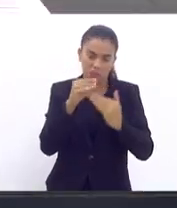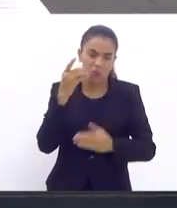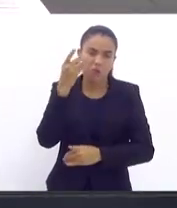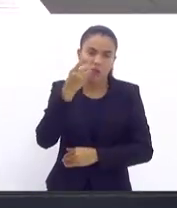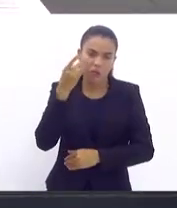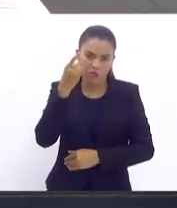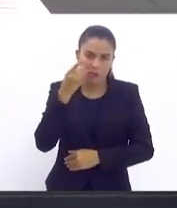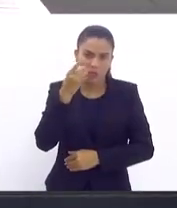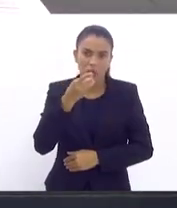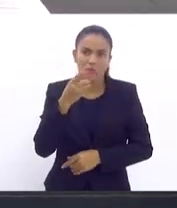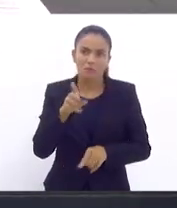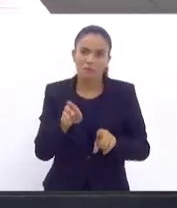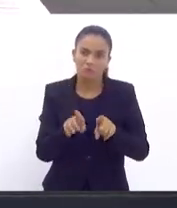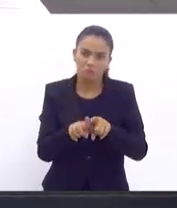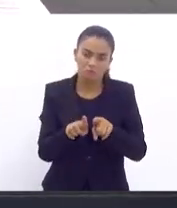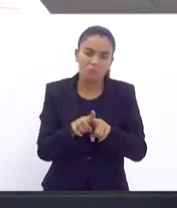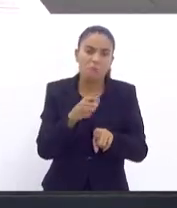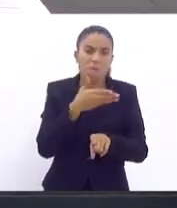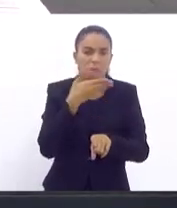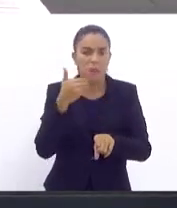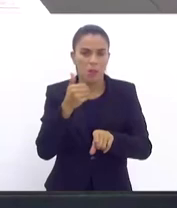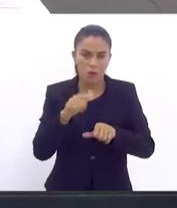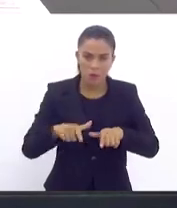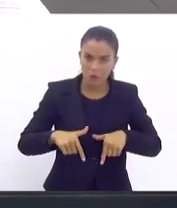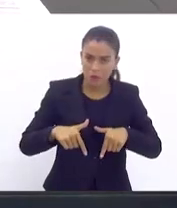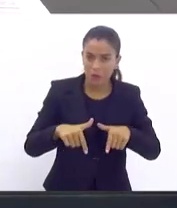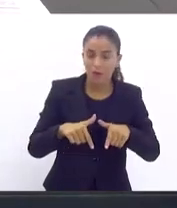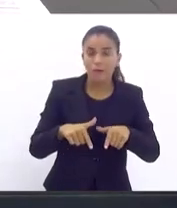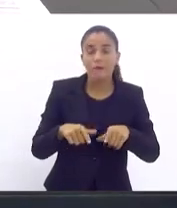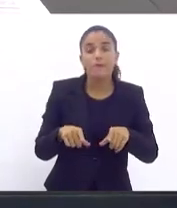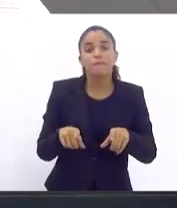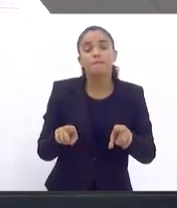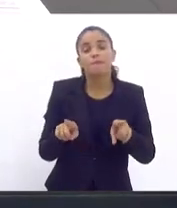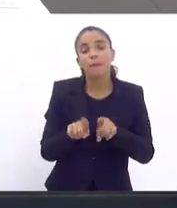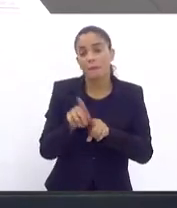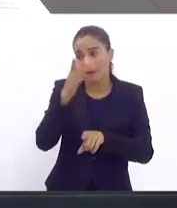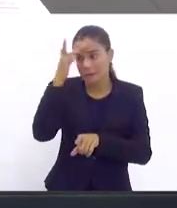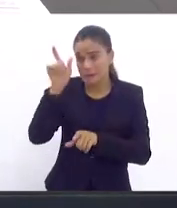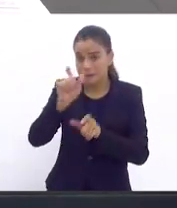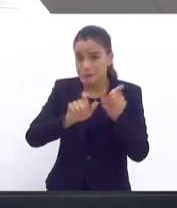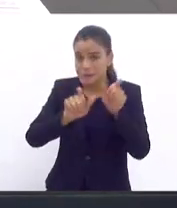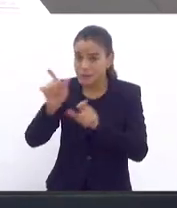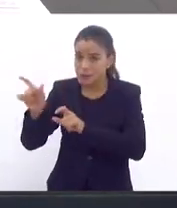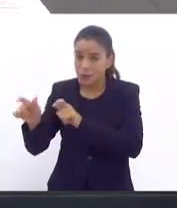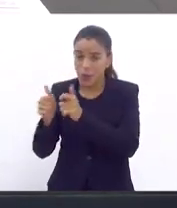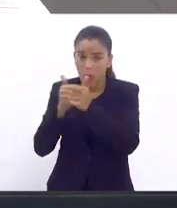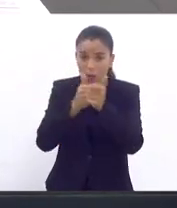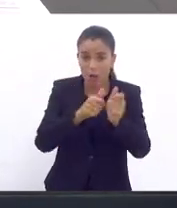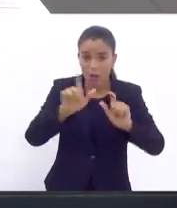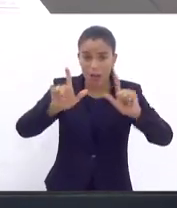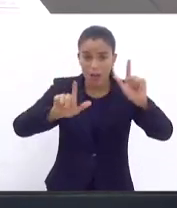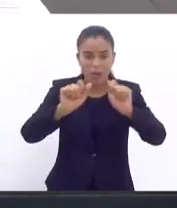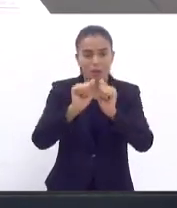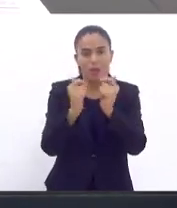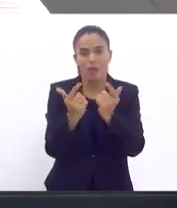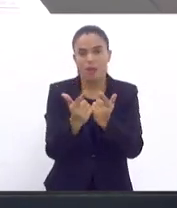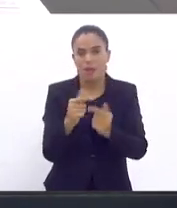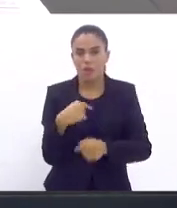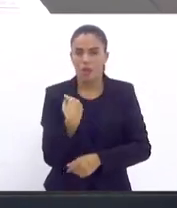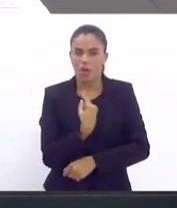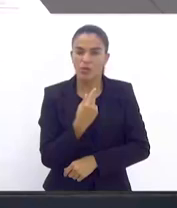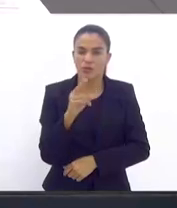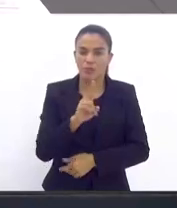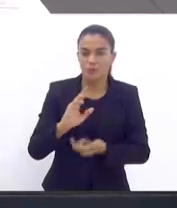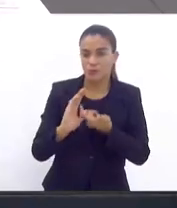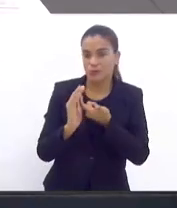Lino melhorou o a iniciativa e só para as pessoas que acompanham de repente a TV alerj a gente usa uns